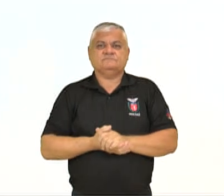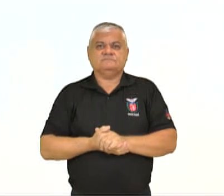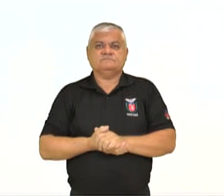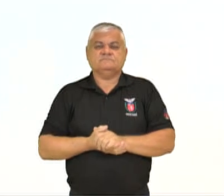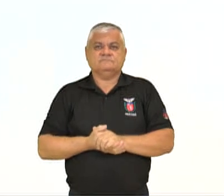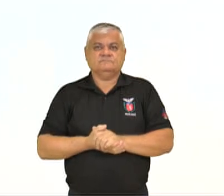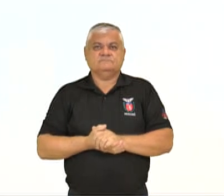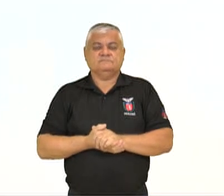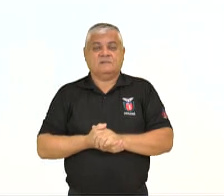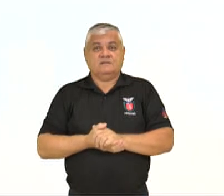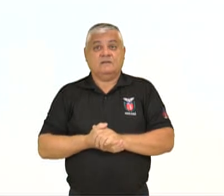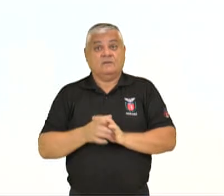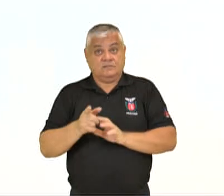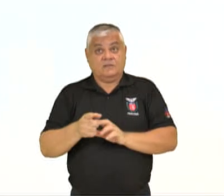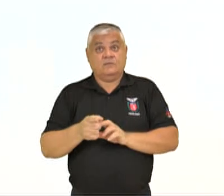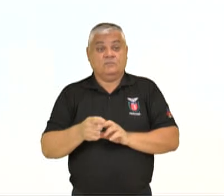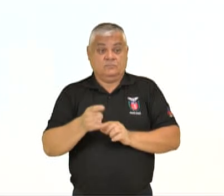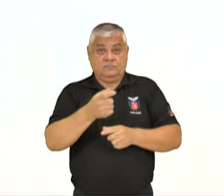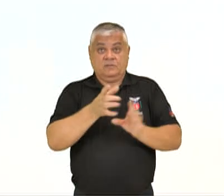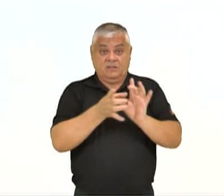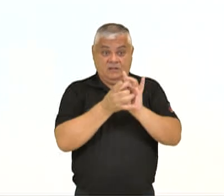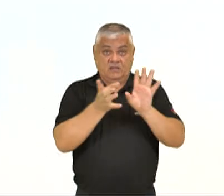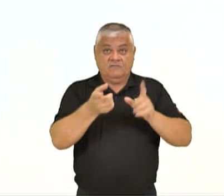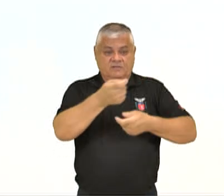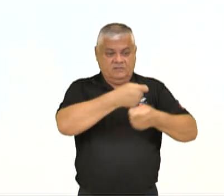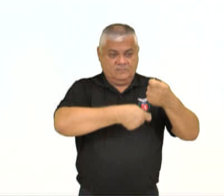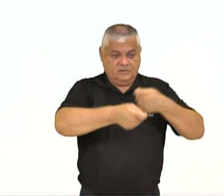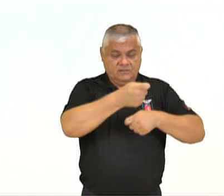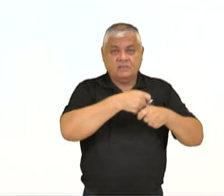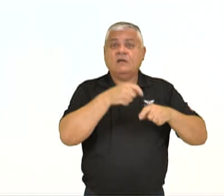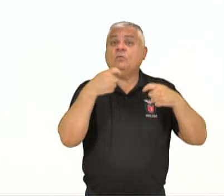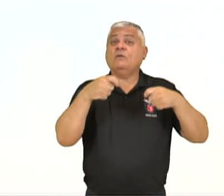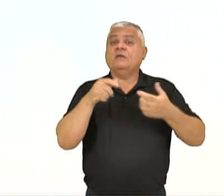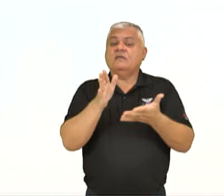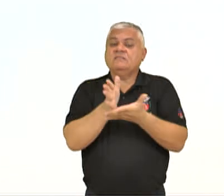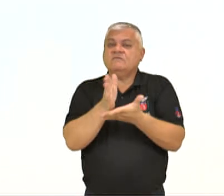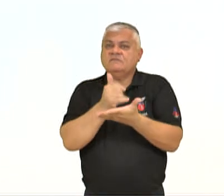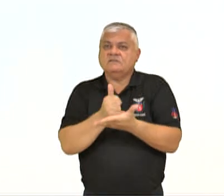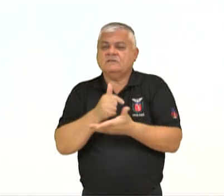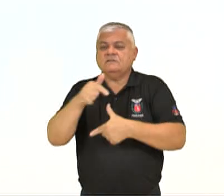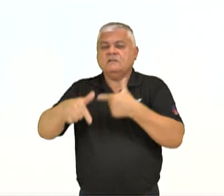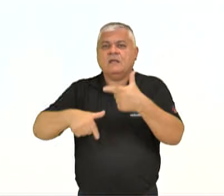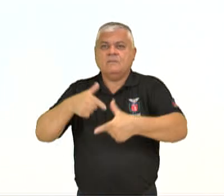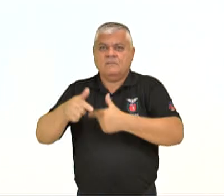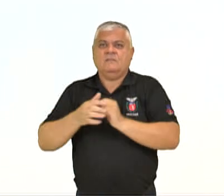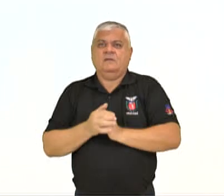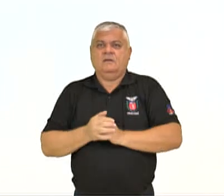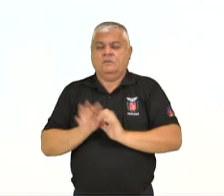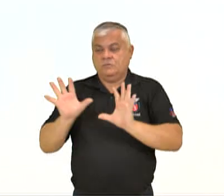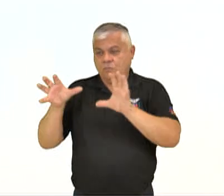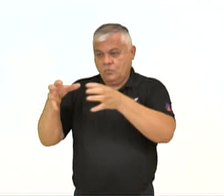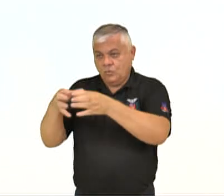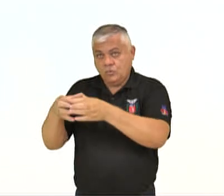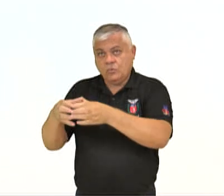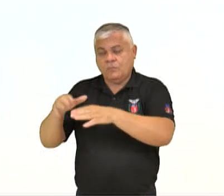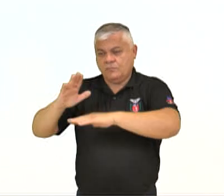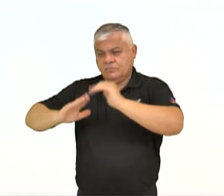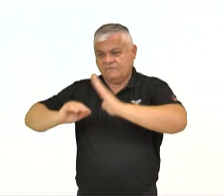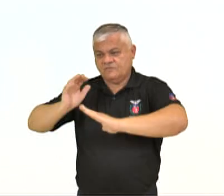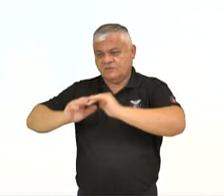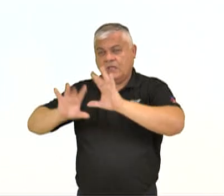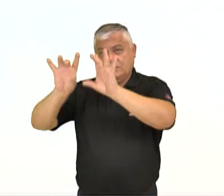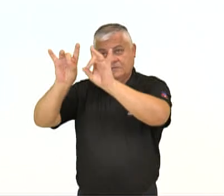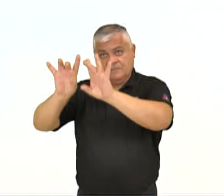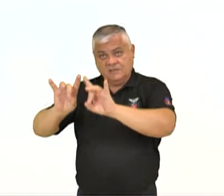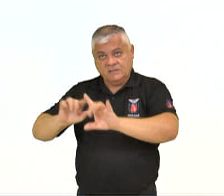A ideia do liberalismo é a ideia da defesa da divisão do trabalho, onde os trabalhadores especializados, mas